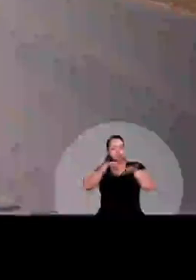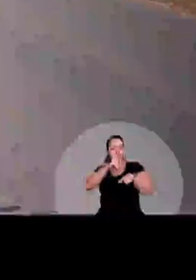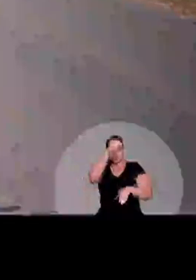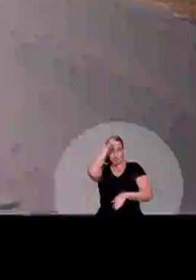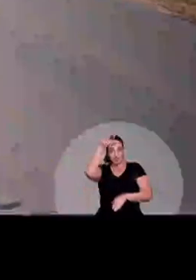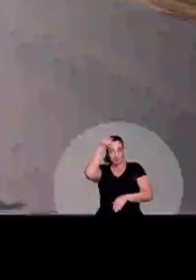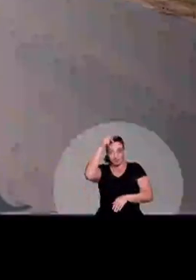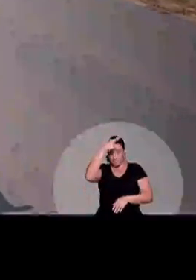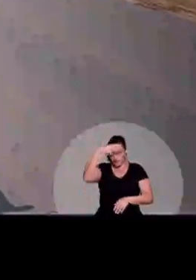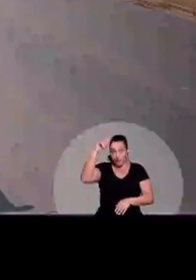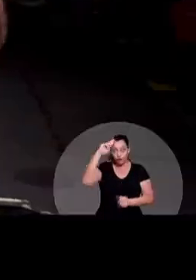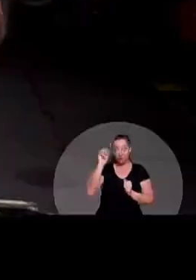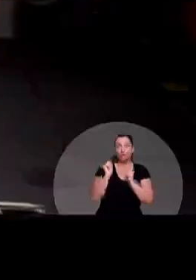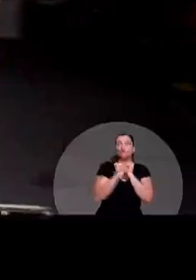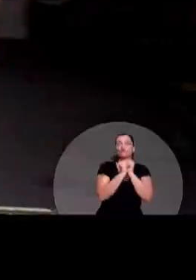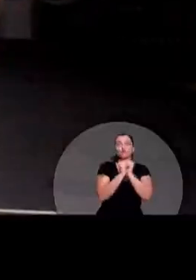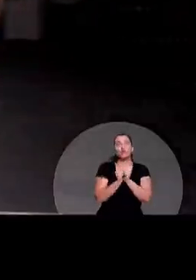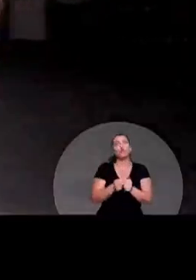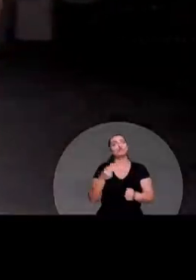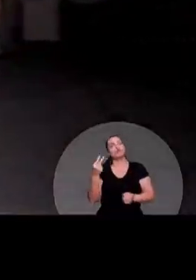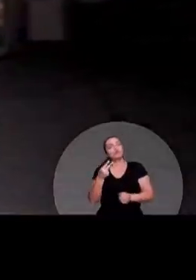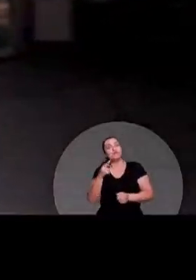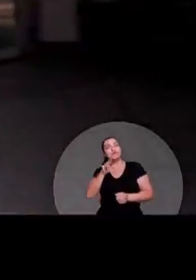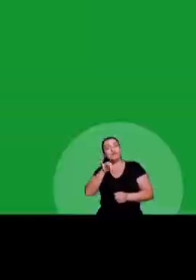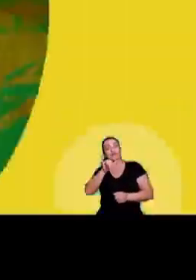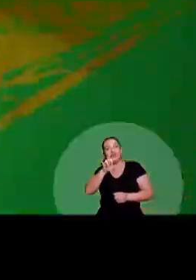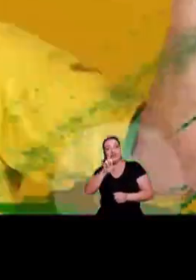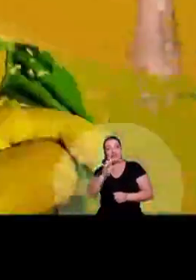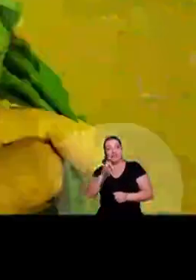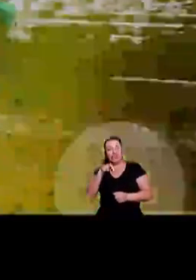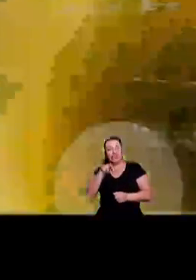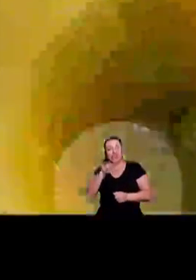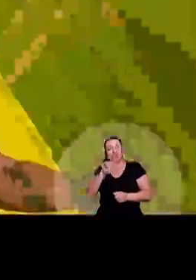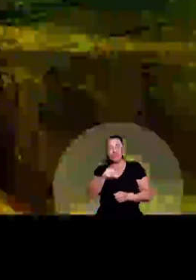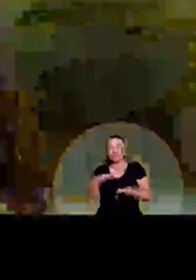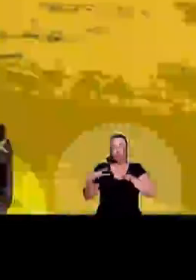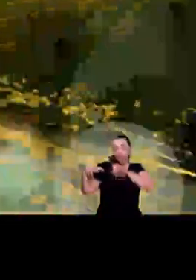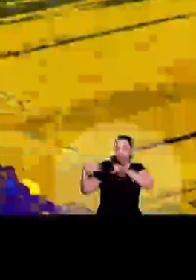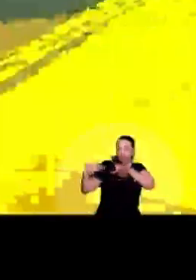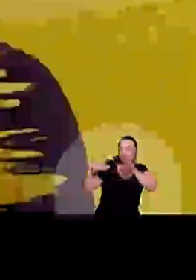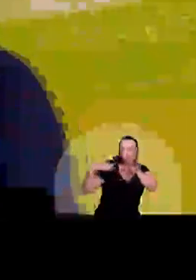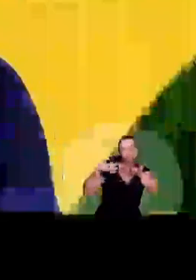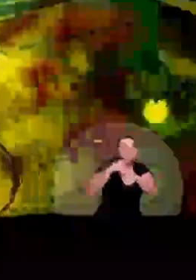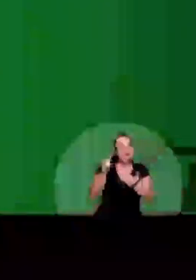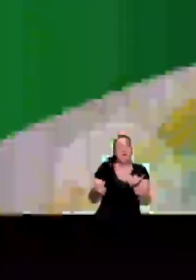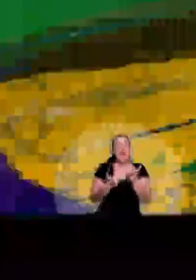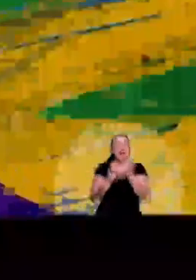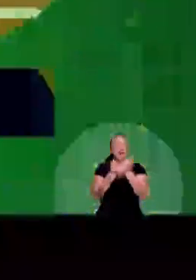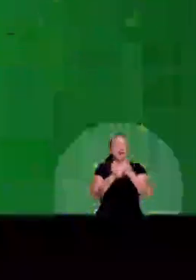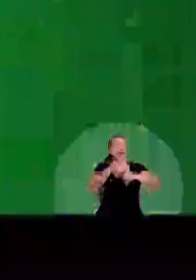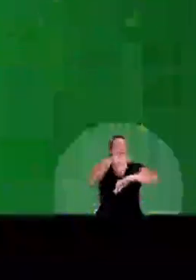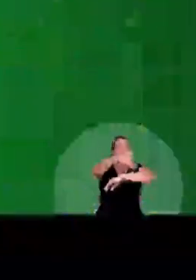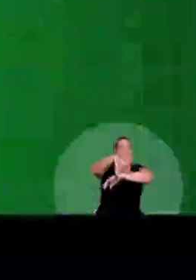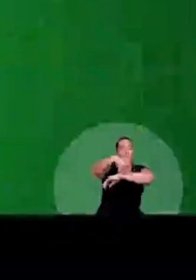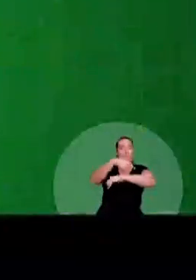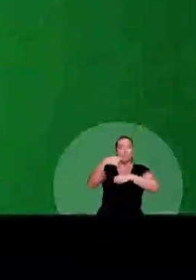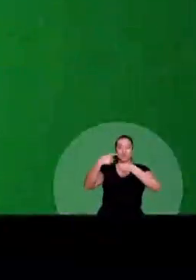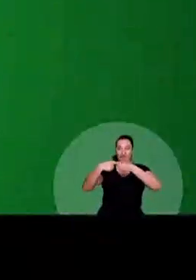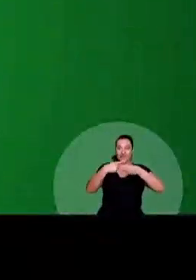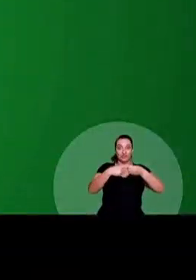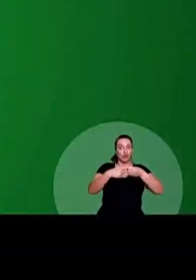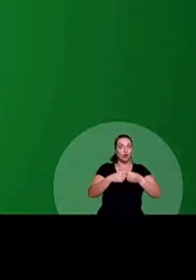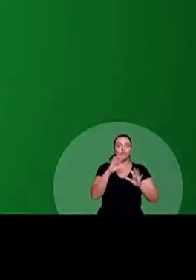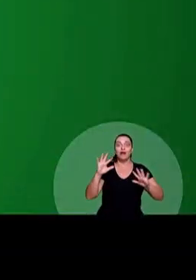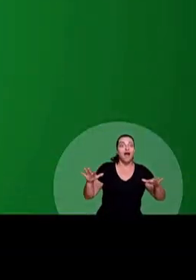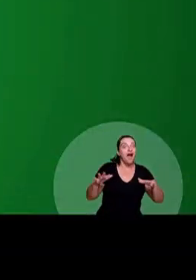prefeito Marcelo Heitor, ao lado de sua vice, doutora Regina, atraiu uma multidão de apoiadores que percorreram as ruas da cidade em um